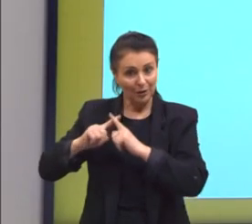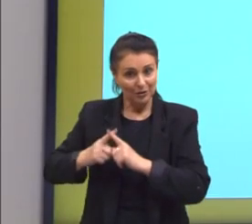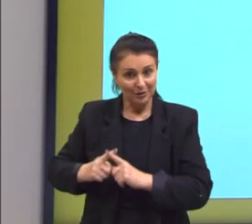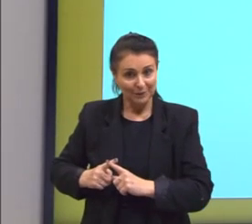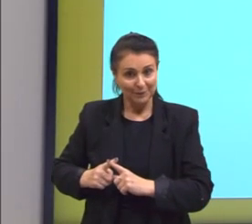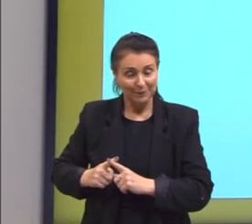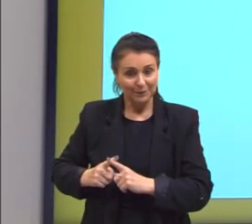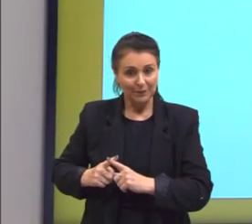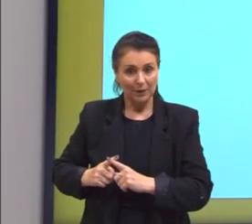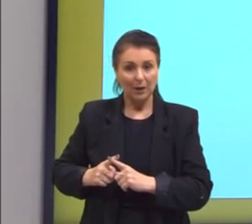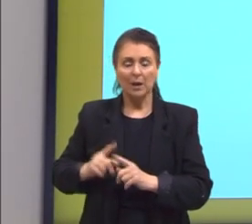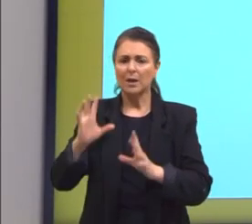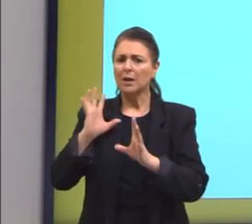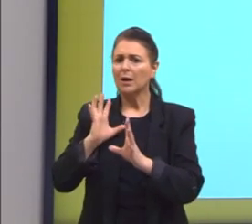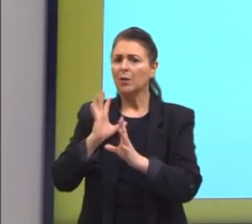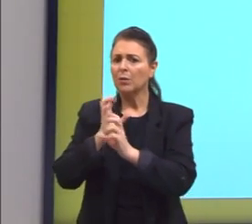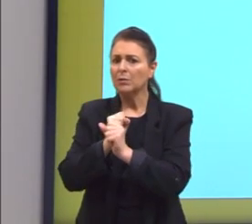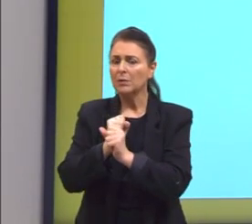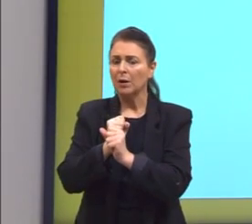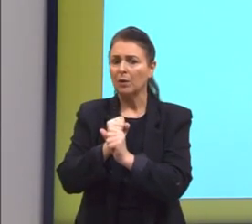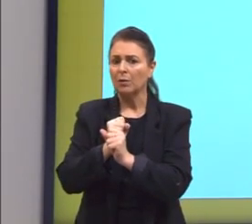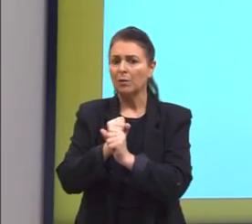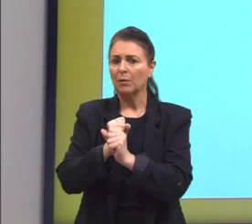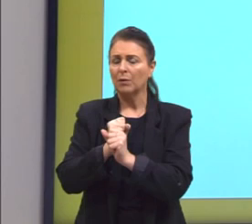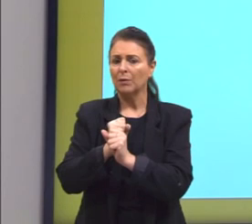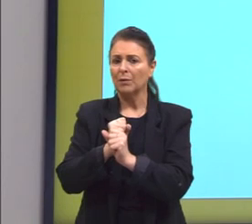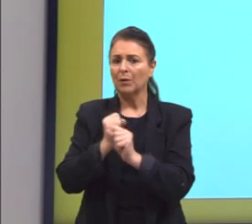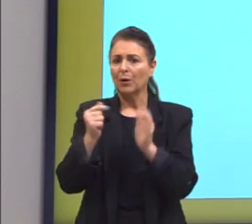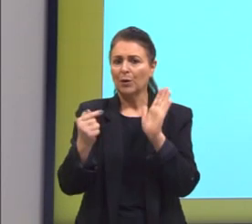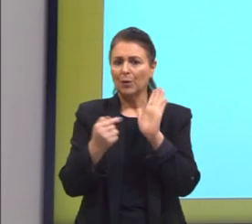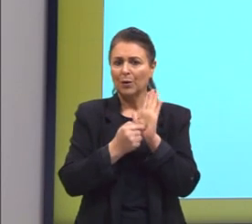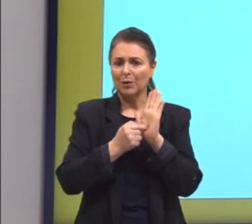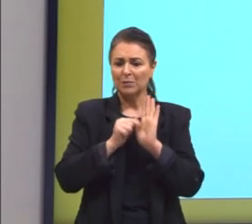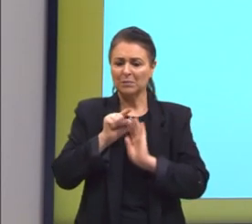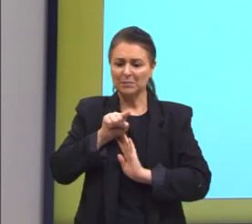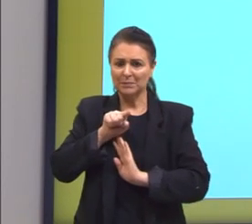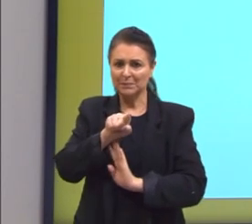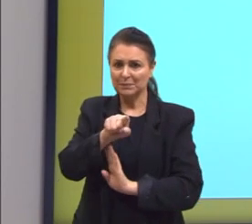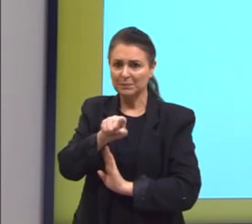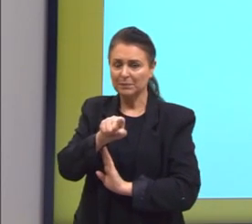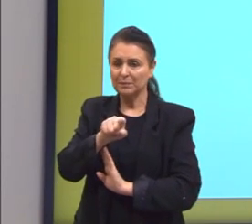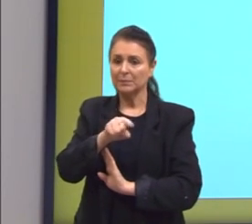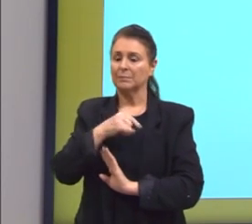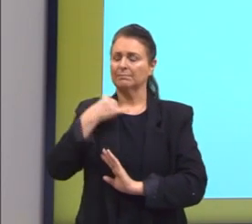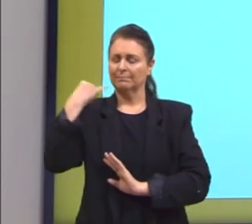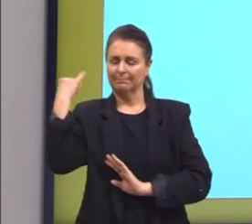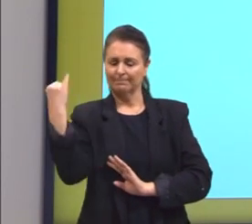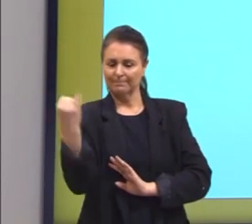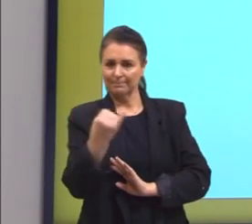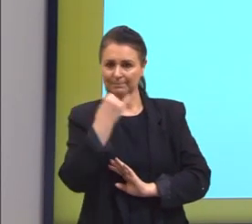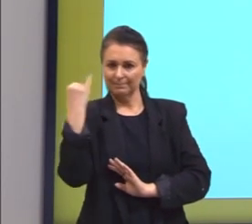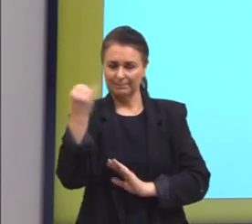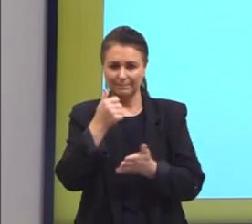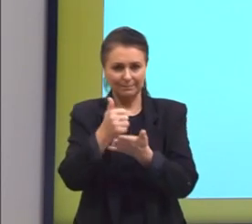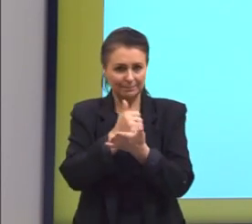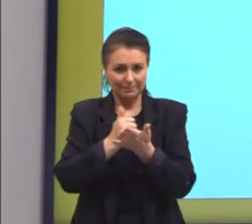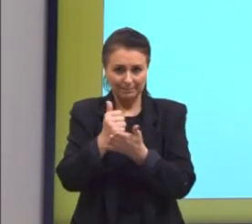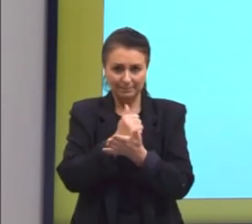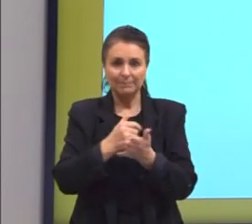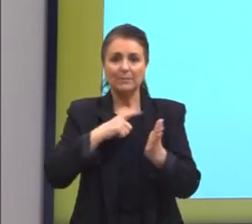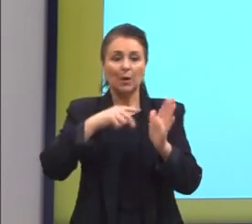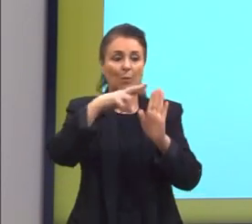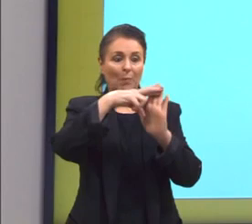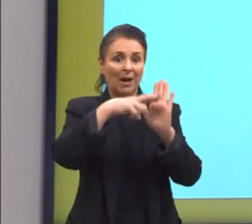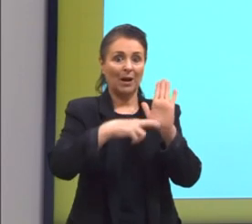e a nossa conclusão nota mil portanto é fundamental uma regulação da publicidade